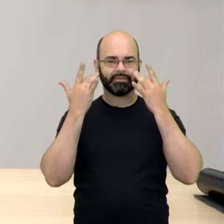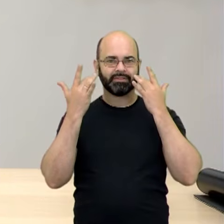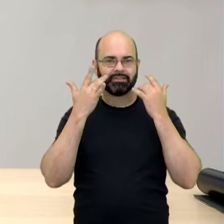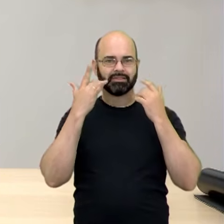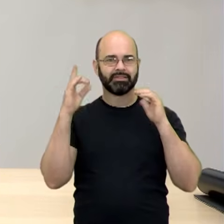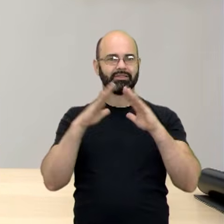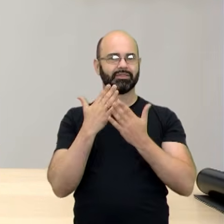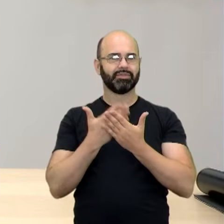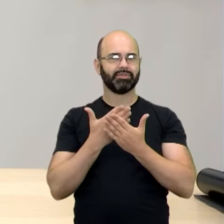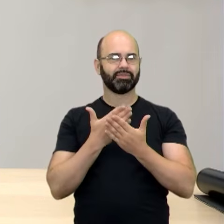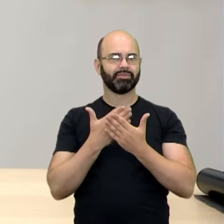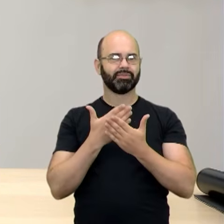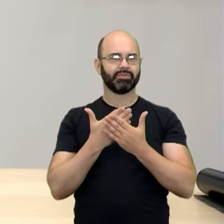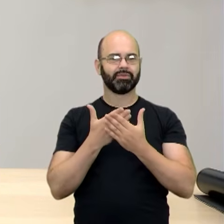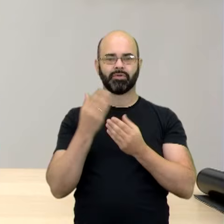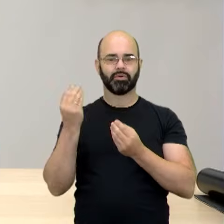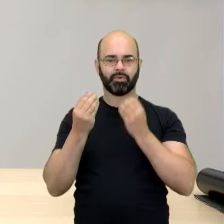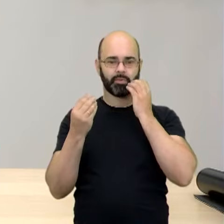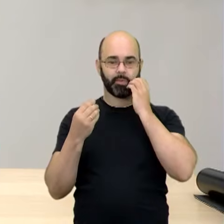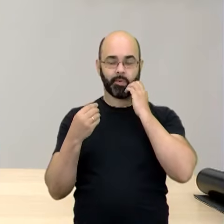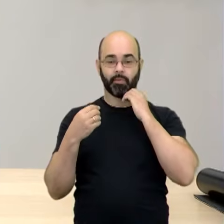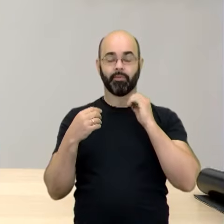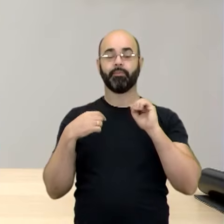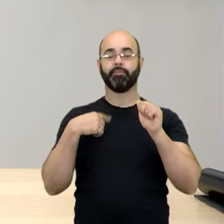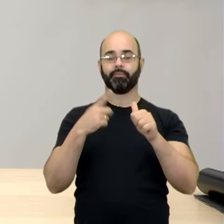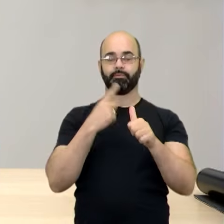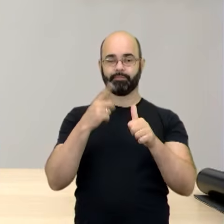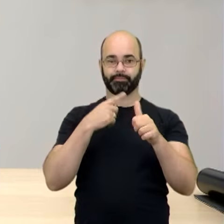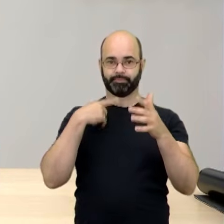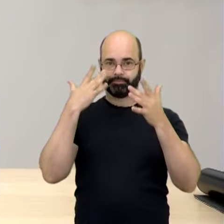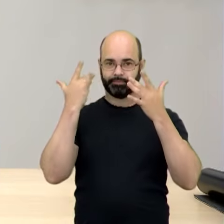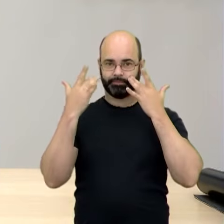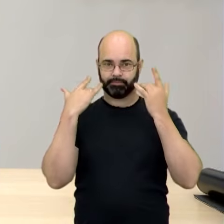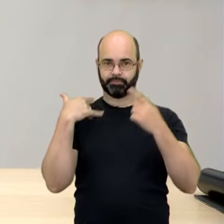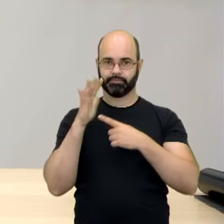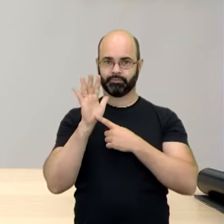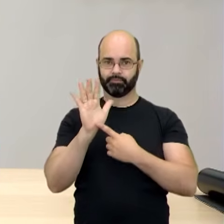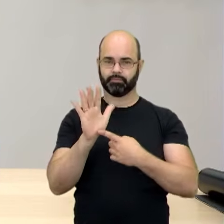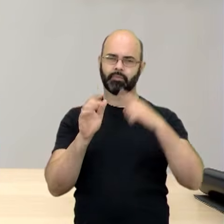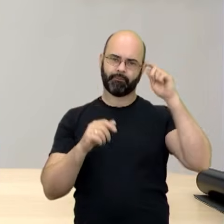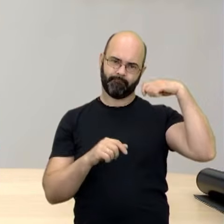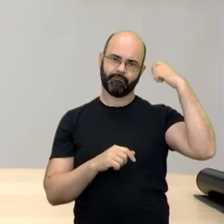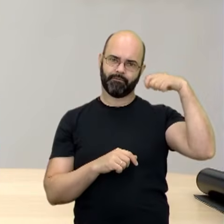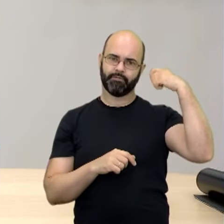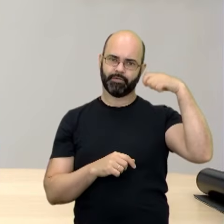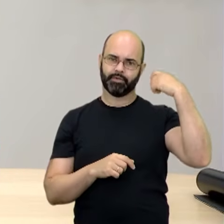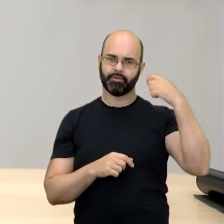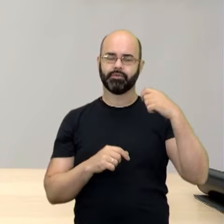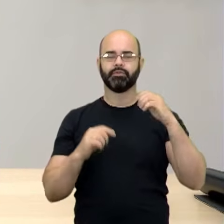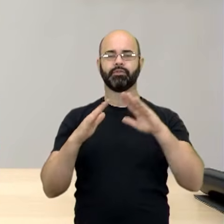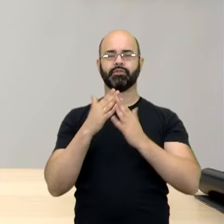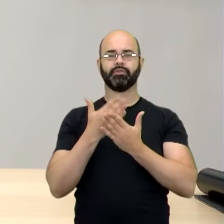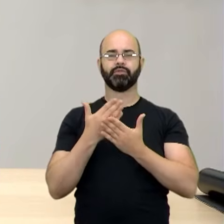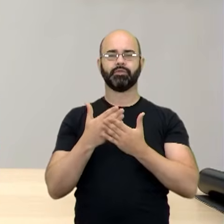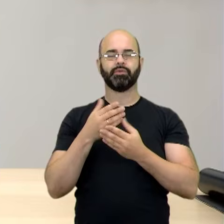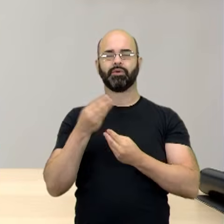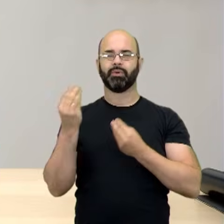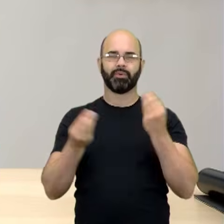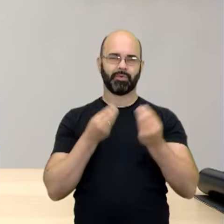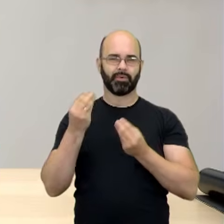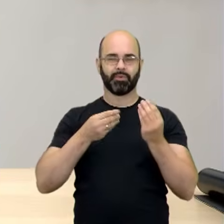escola fez. Larissa, eu vou fazer assim, ó, vou passar primeiro o teatro para vocês, que é um vídeo. Vamos ver como que a escola trabalhou, né, a